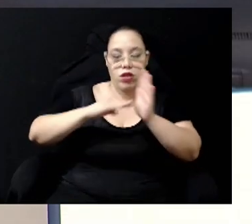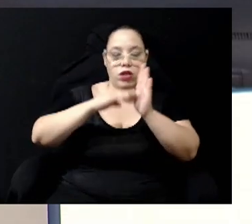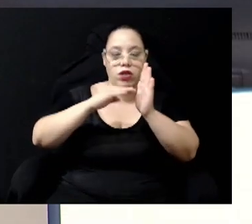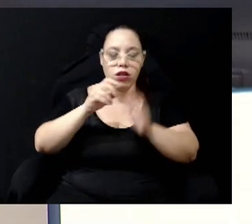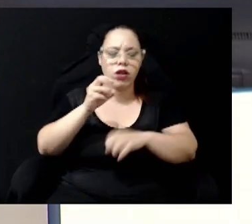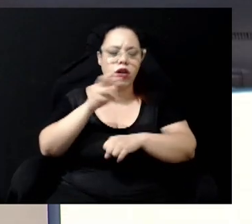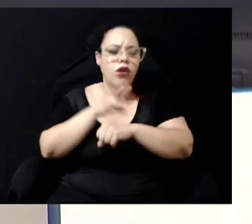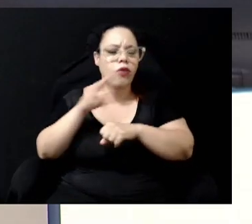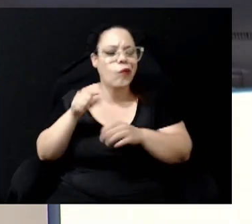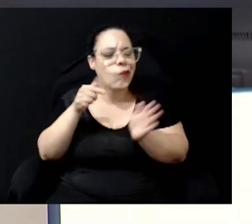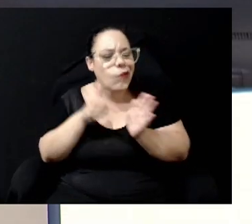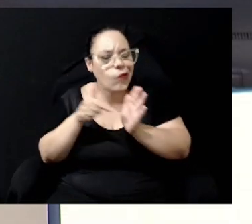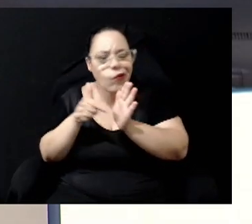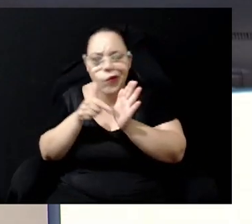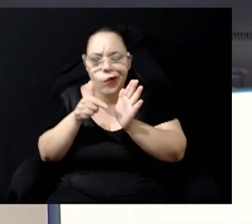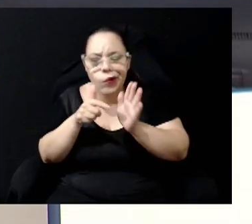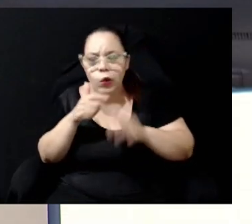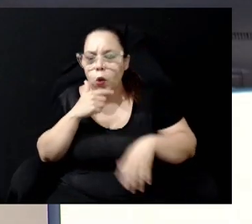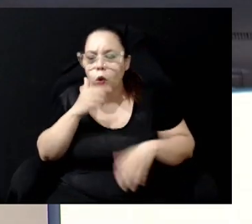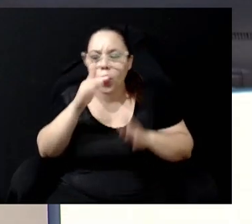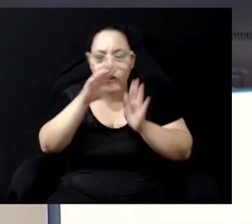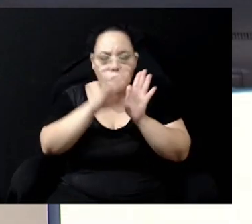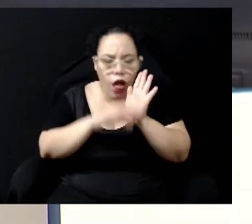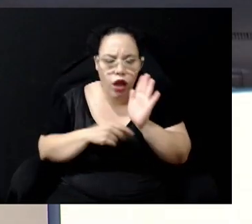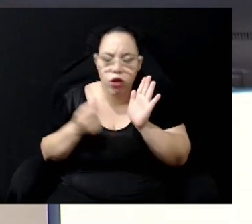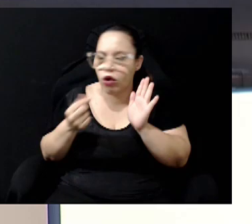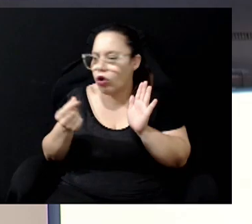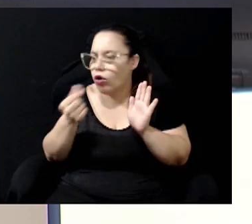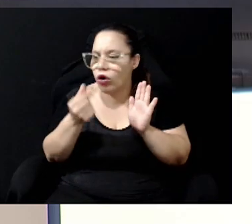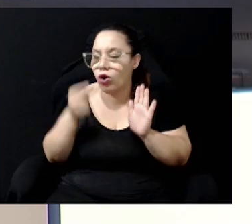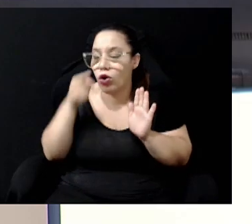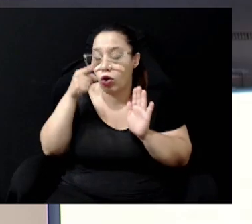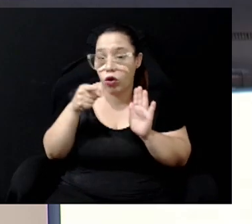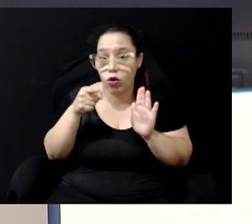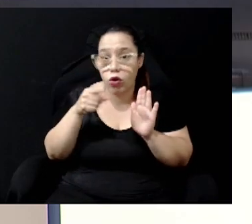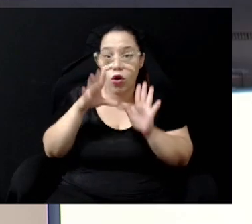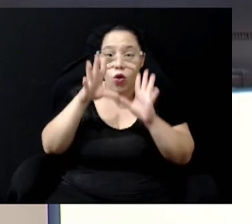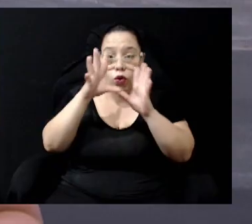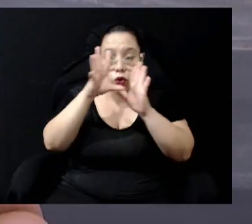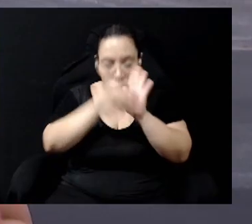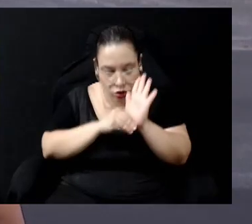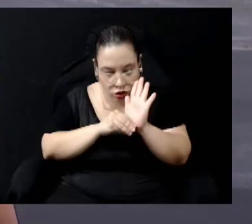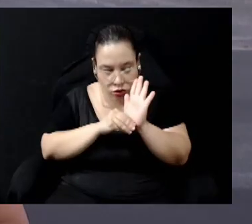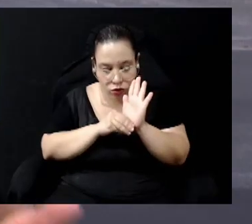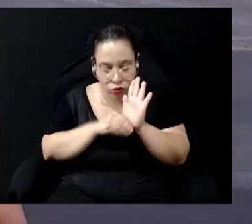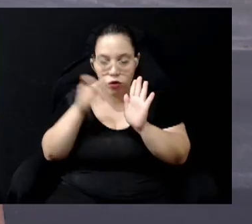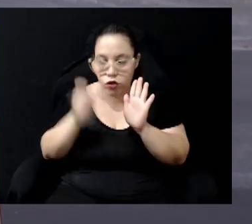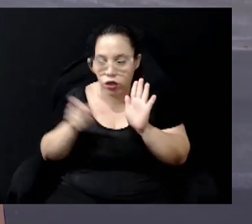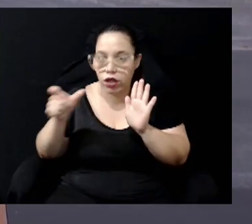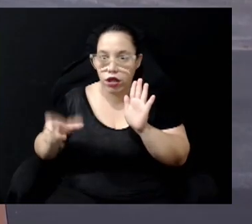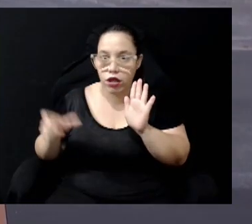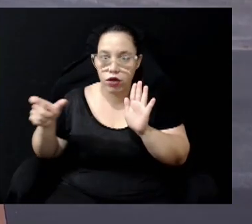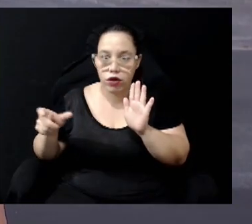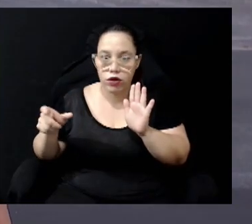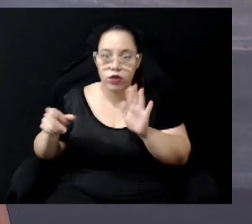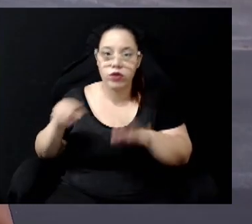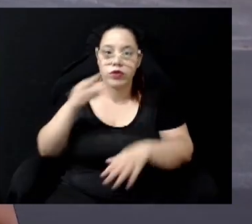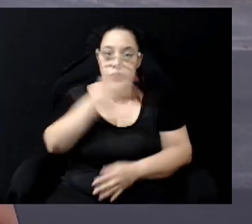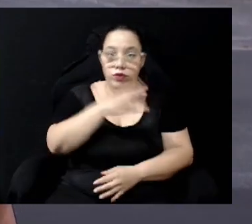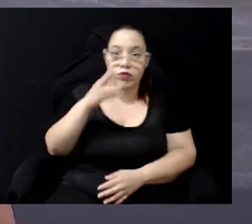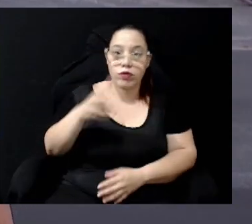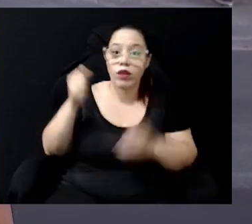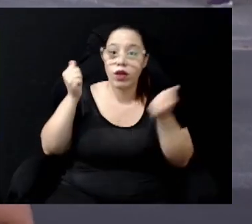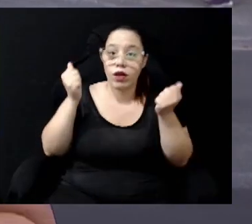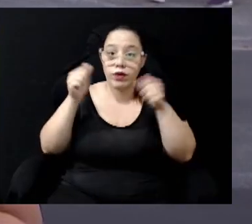candidatos, consultar relatório de gastos. Ali tem um resumo da eleição de cada candidato. No site é possível você conhecer